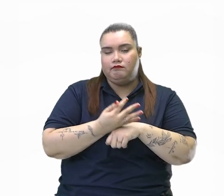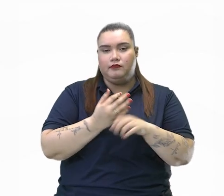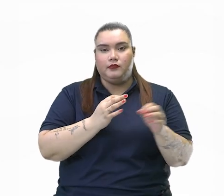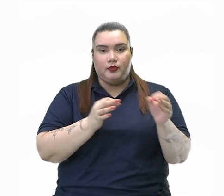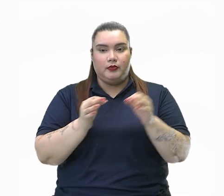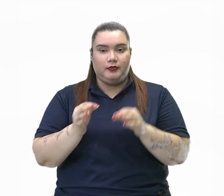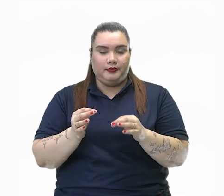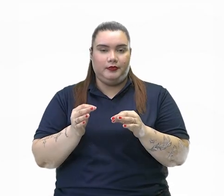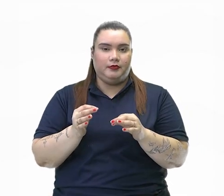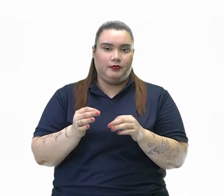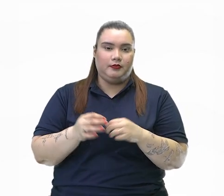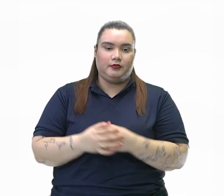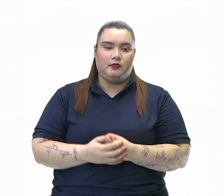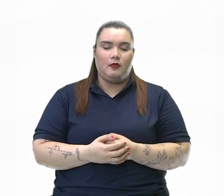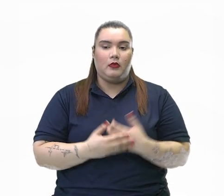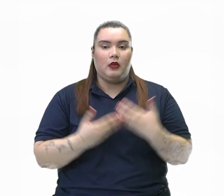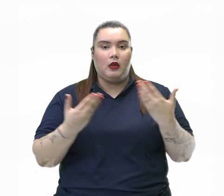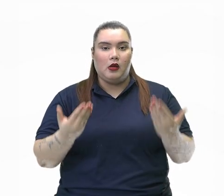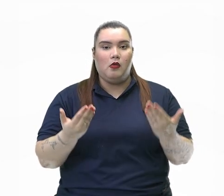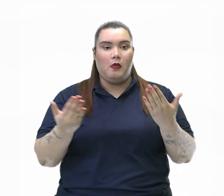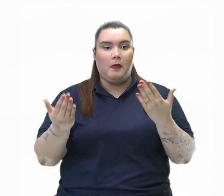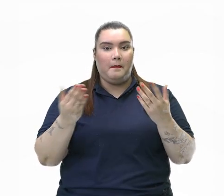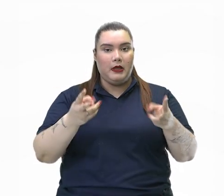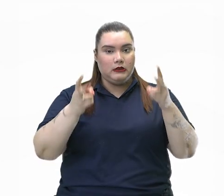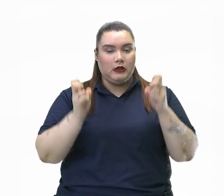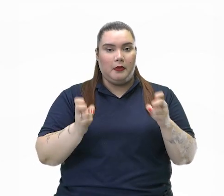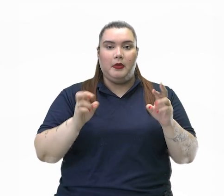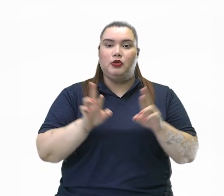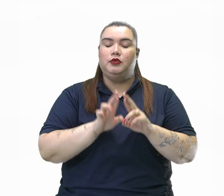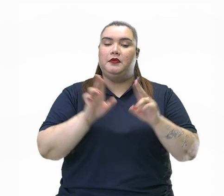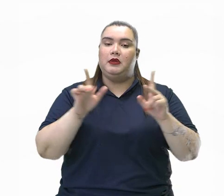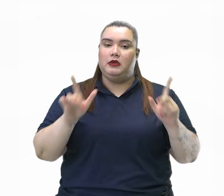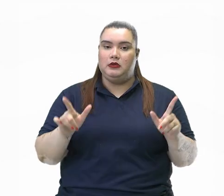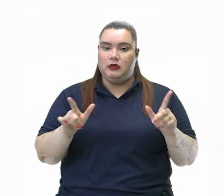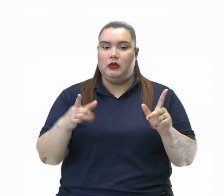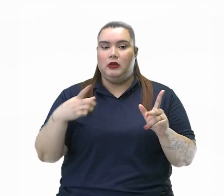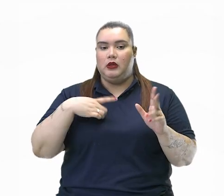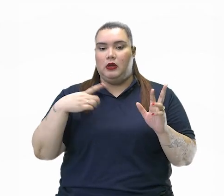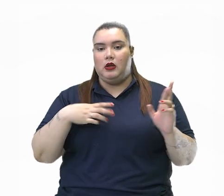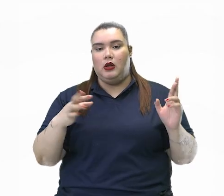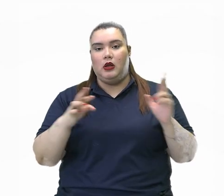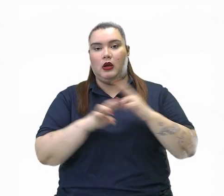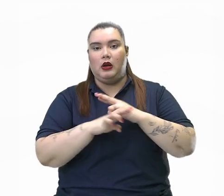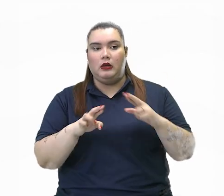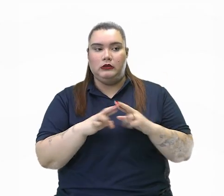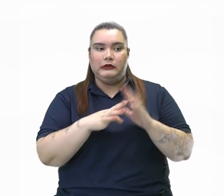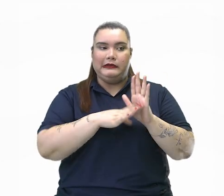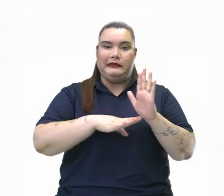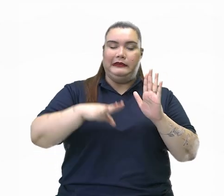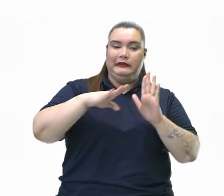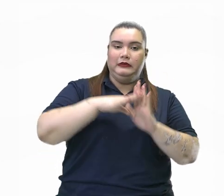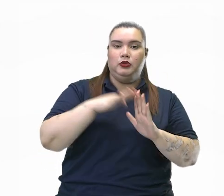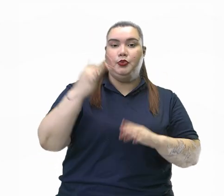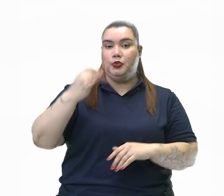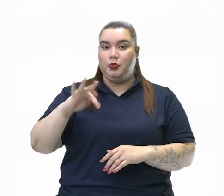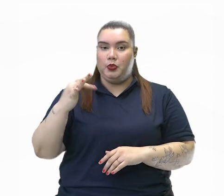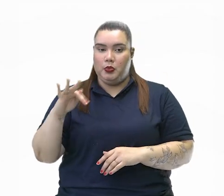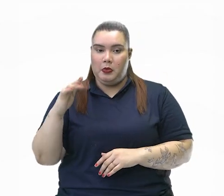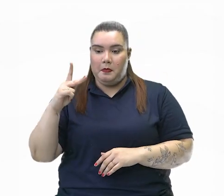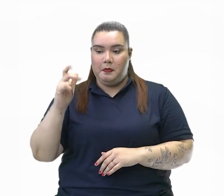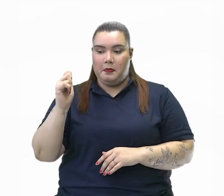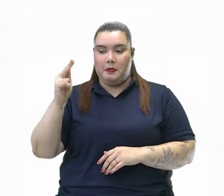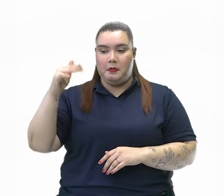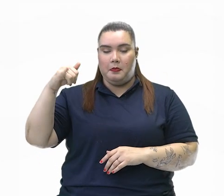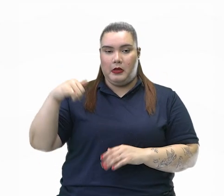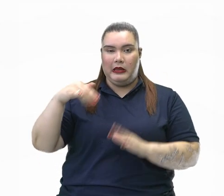a pain, então ela é bem mais leve, tá? Então, a diferença ali é mais relacionada à intensidade da dor. Pain é mais intensa